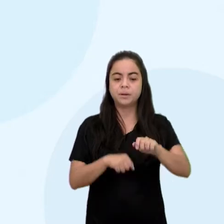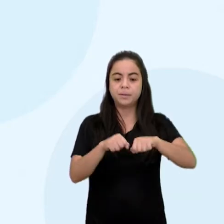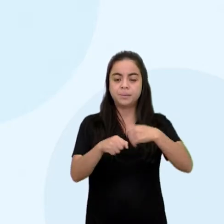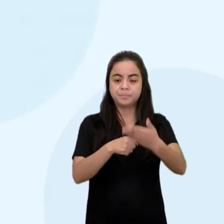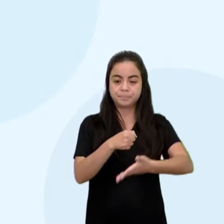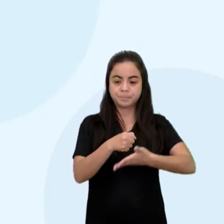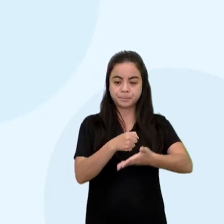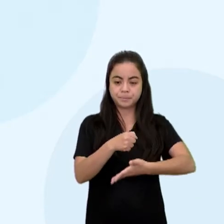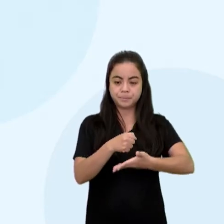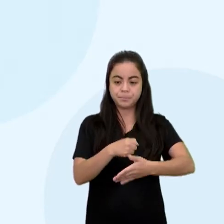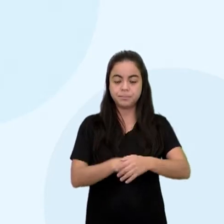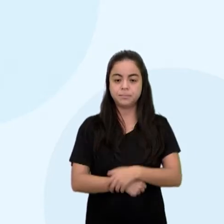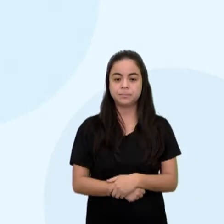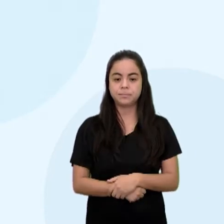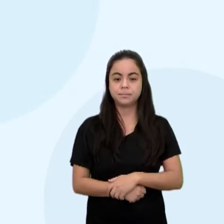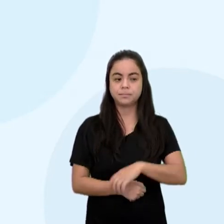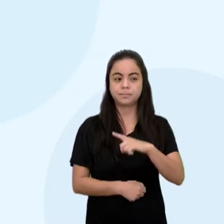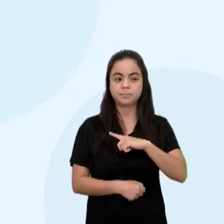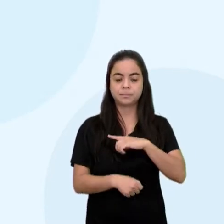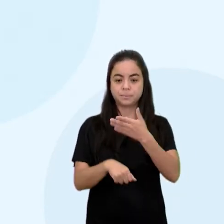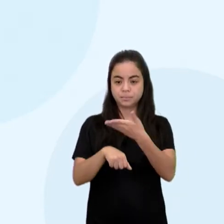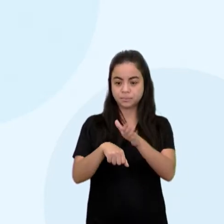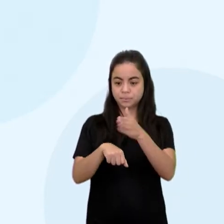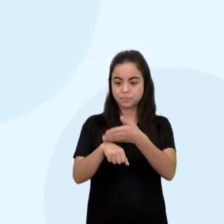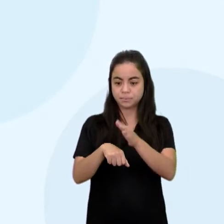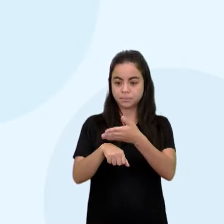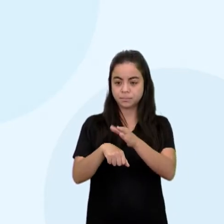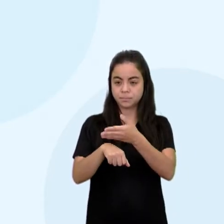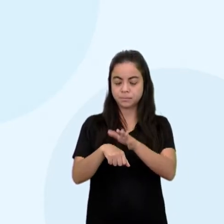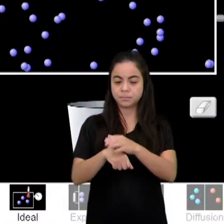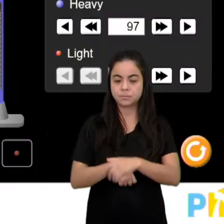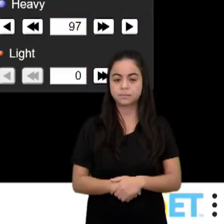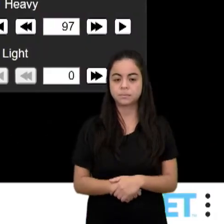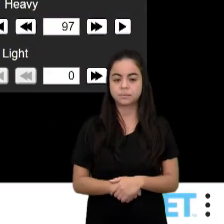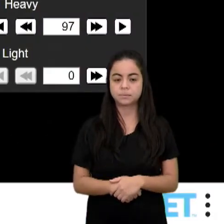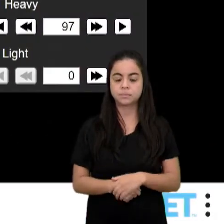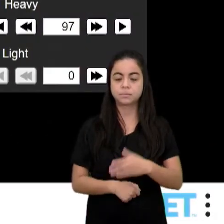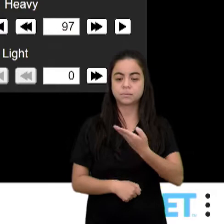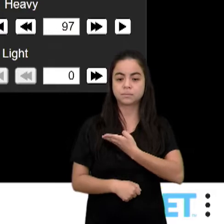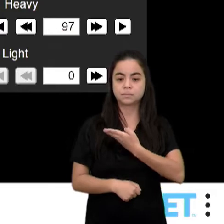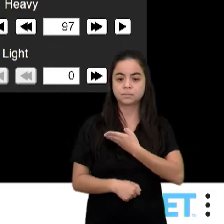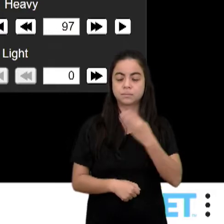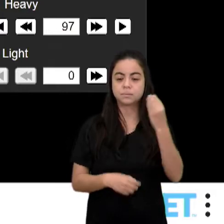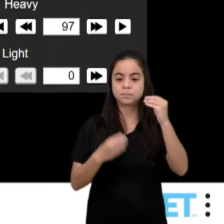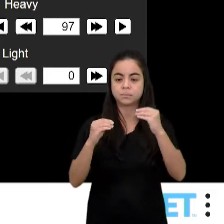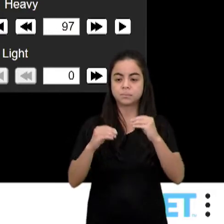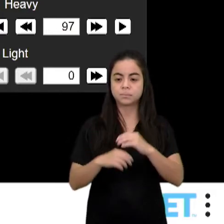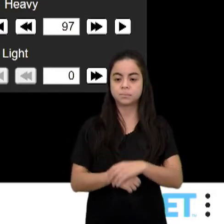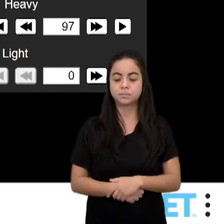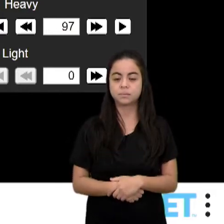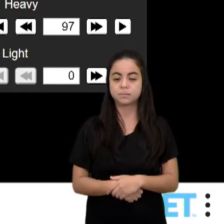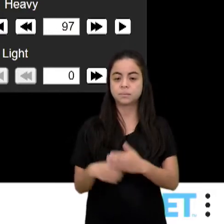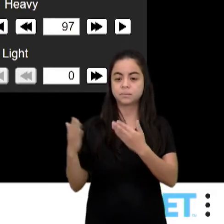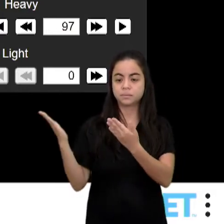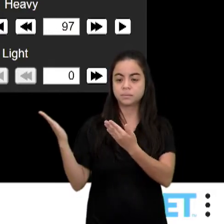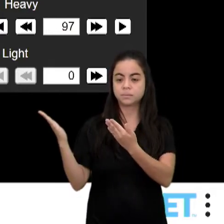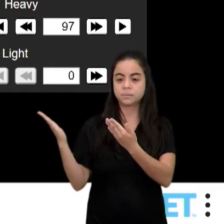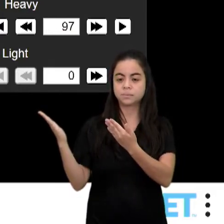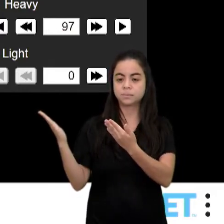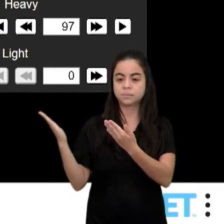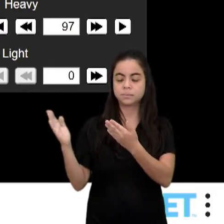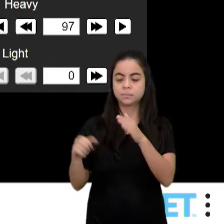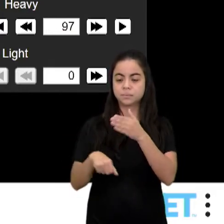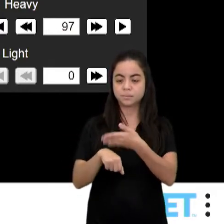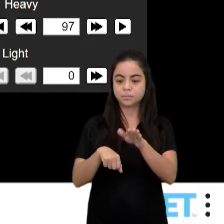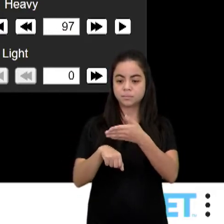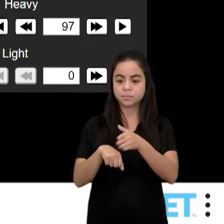básica, tá certo? Temos um simulador, que daqui um pouco o nosso colega vai colocar aqui pra gente, ó. Esse aqui é um simulador que vocês vão